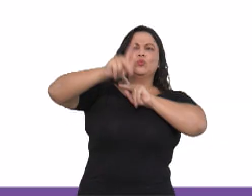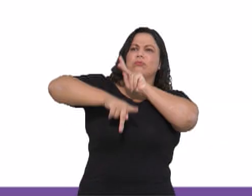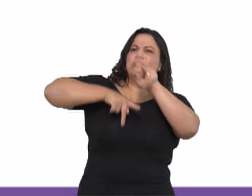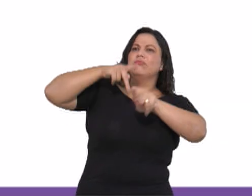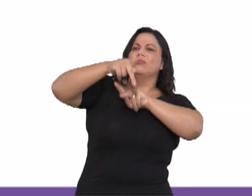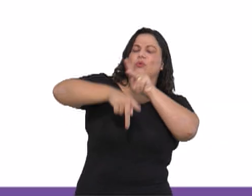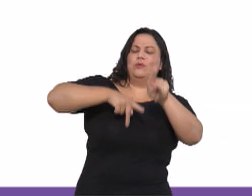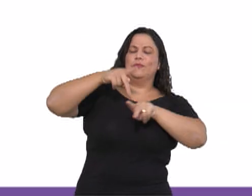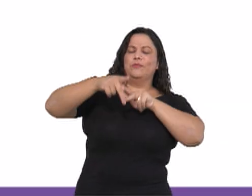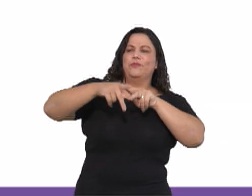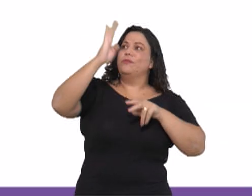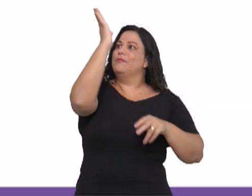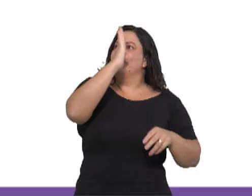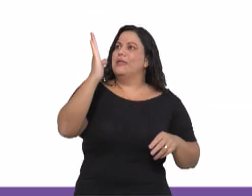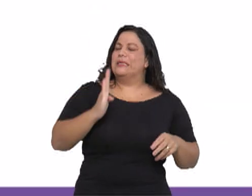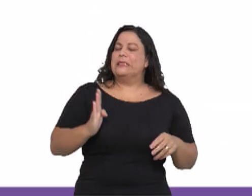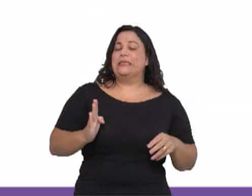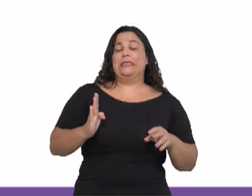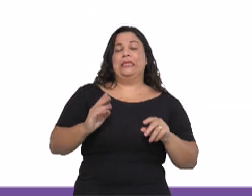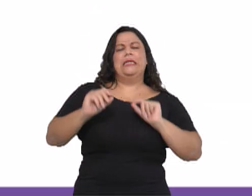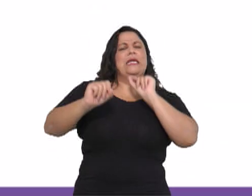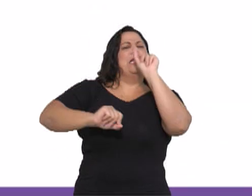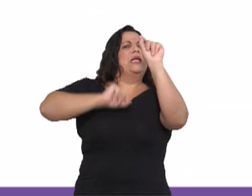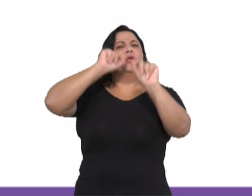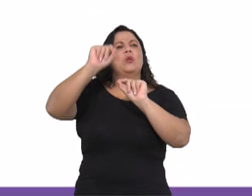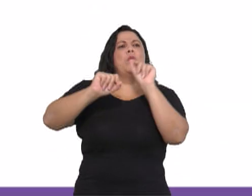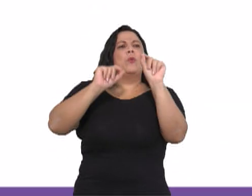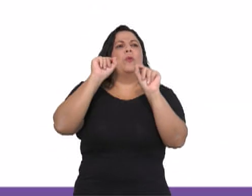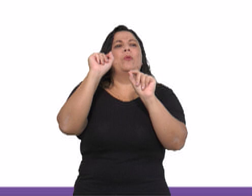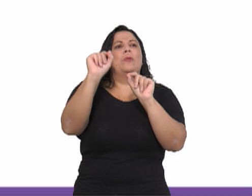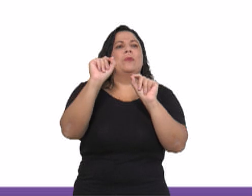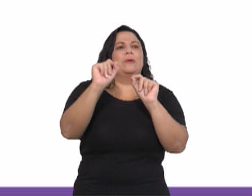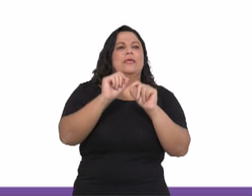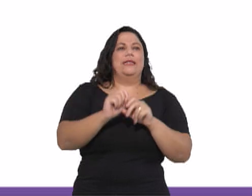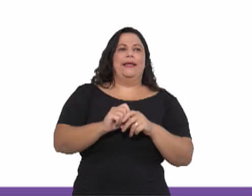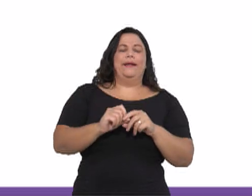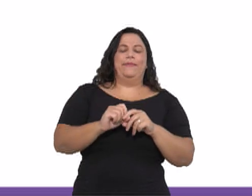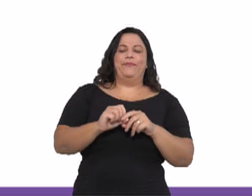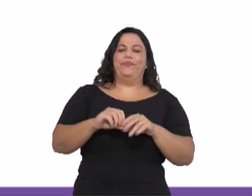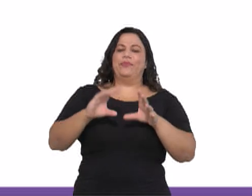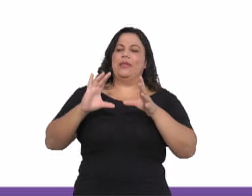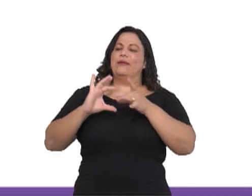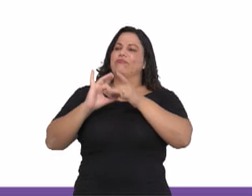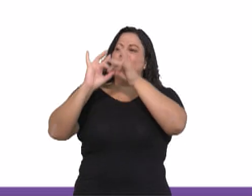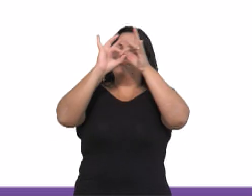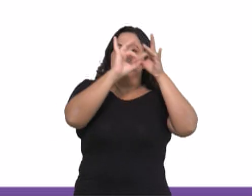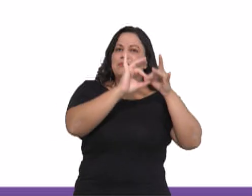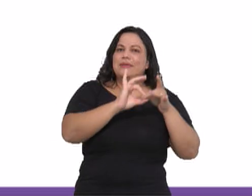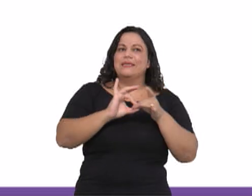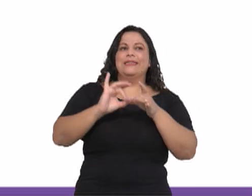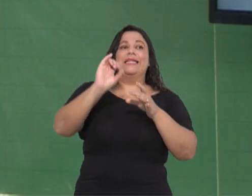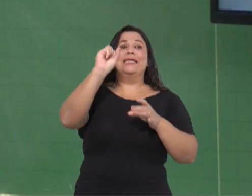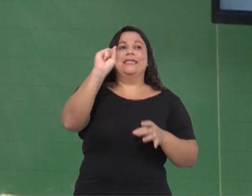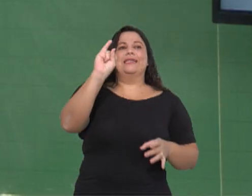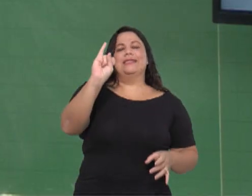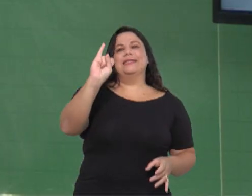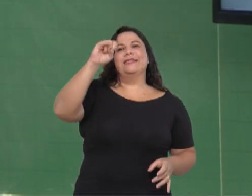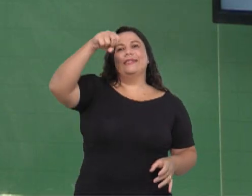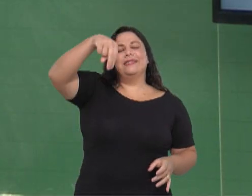brasileiro é bastante sincrético. Quando eu uso a palavra sincrético, sincretismo, o que eu estou querendo dizer?